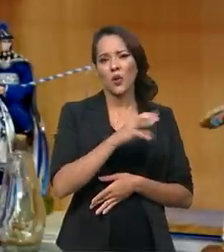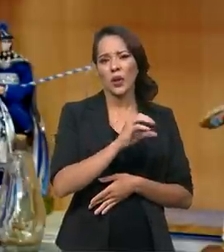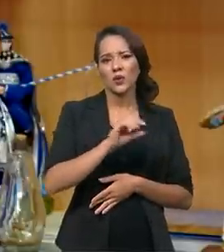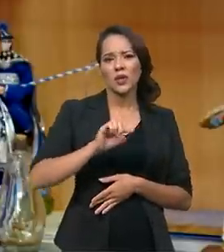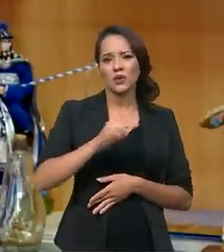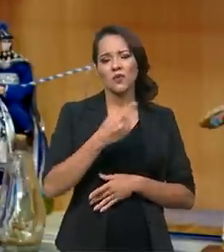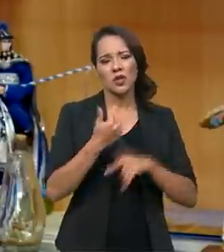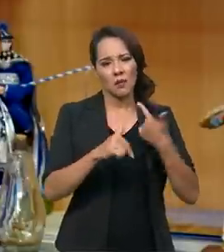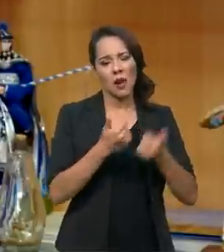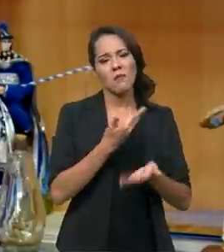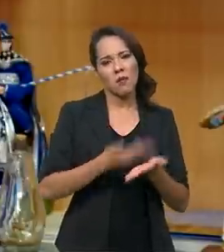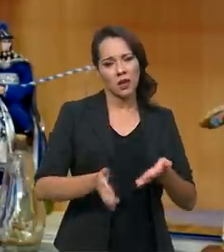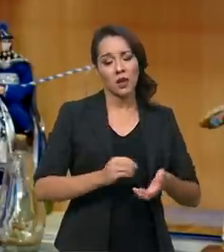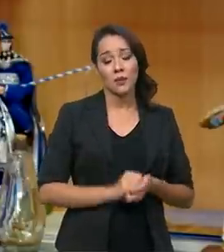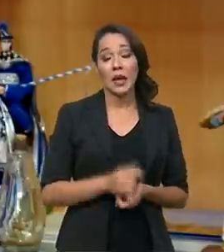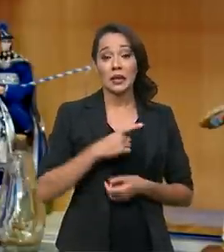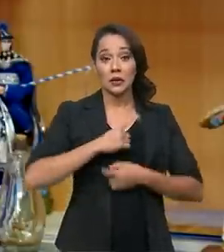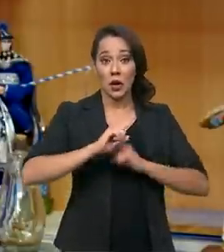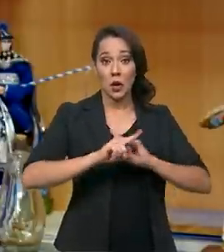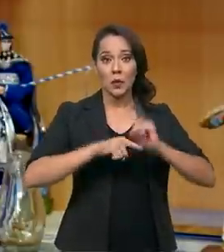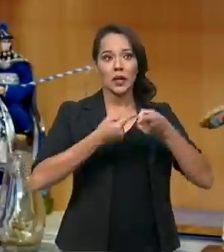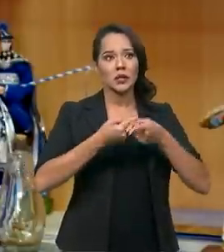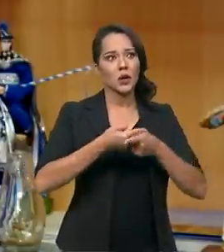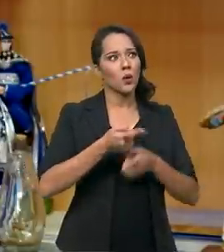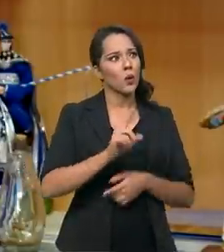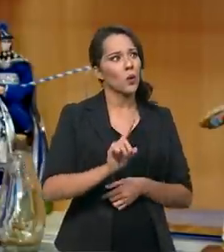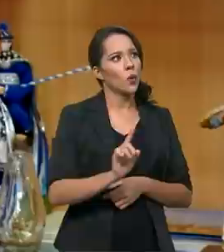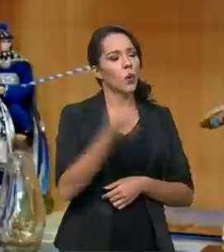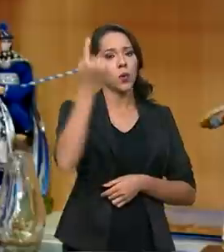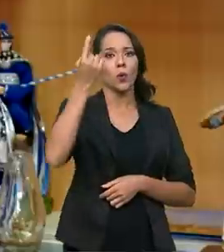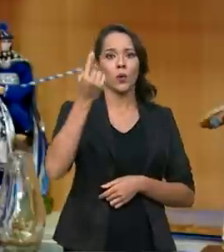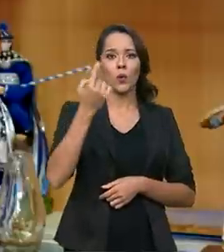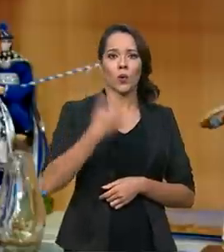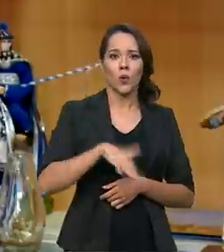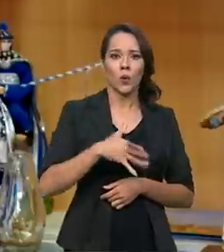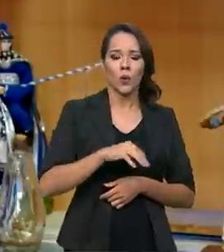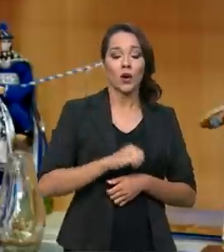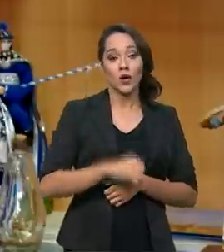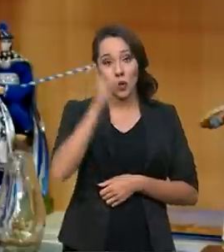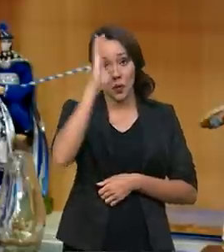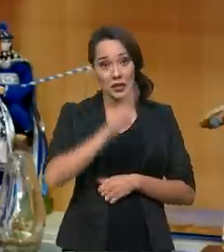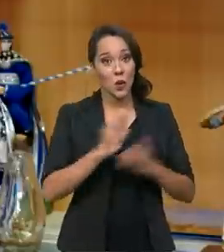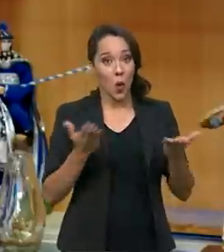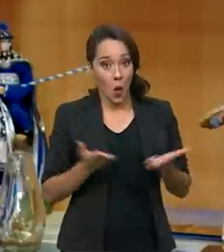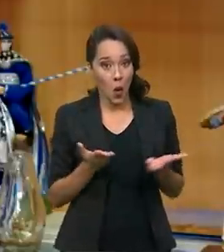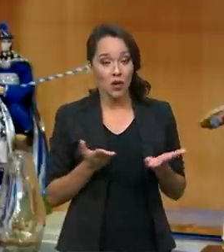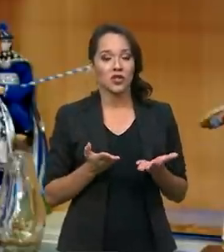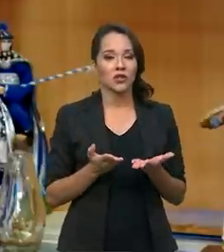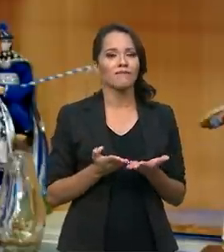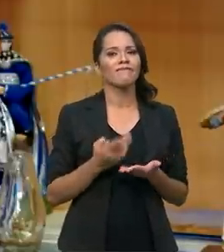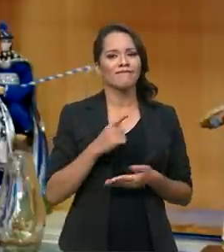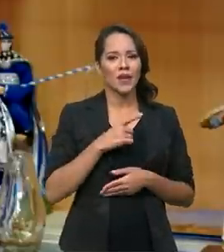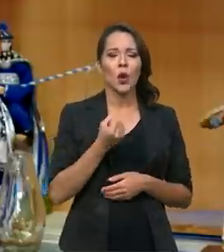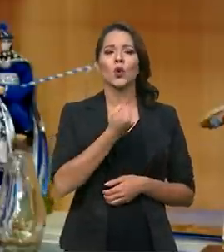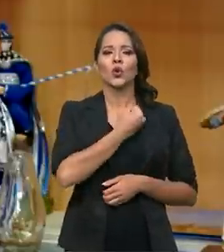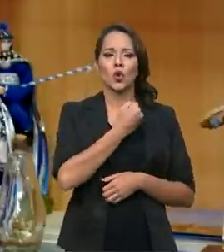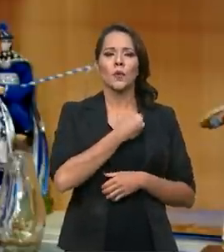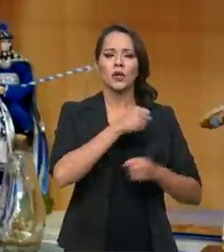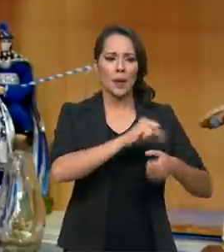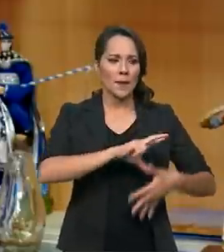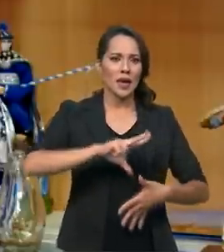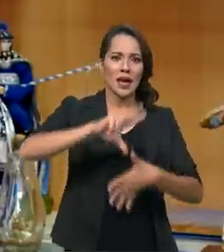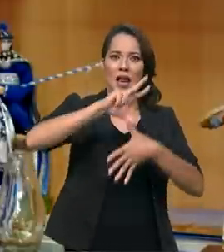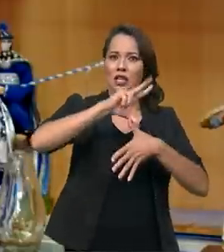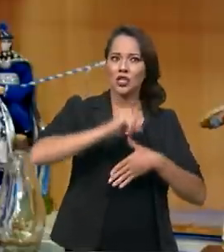mil empregos nós temos nós estamos tendo uma recuperação astronômica superlativa e o Brasil hoje ele leva o número da